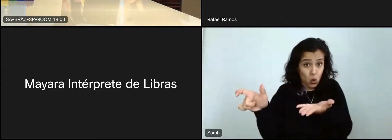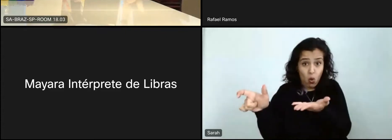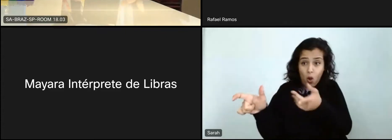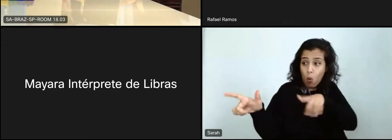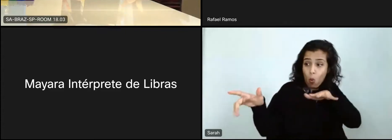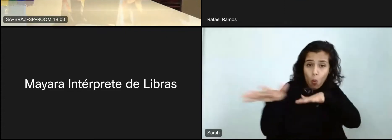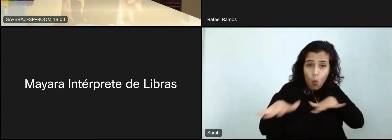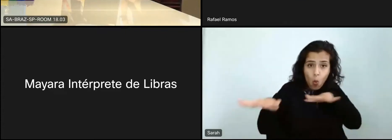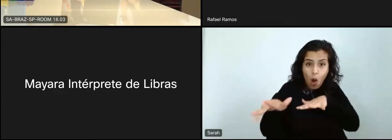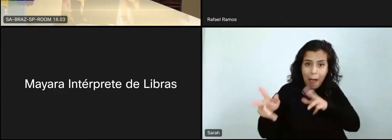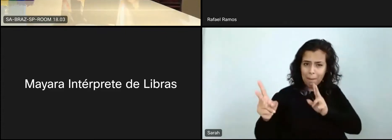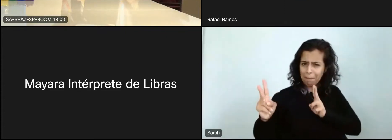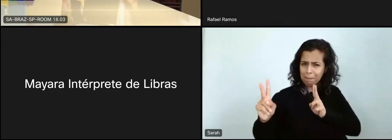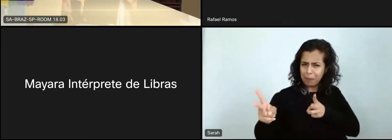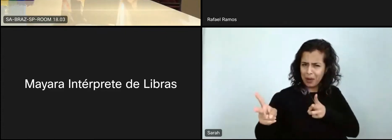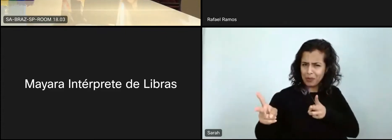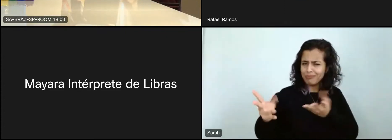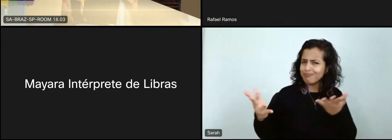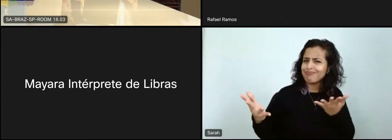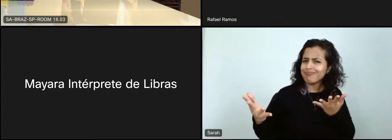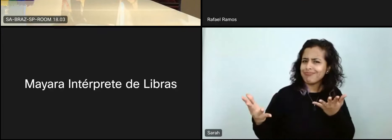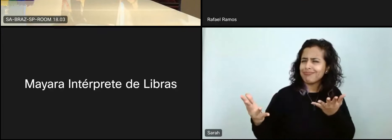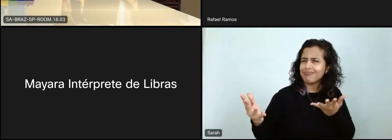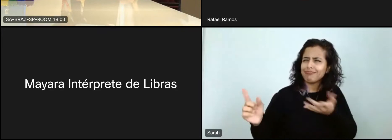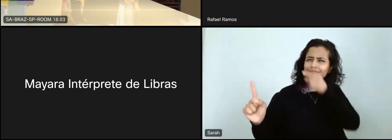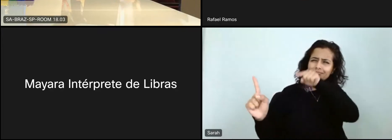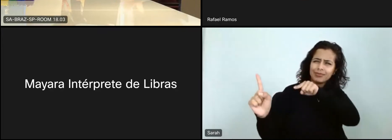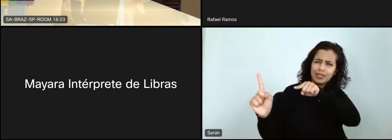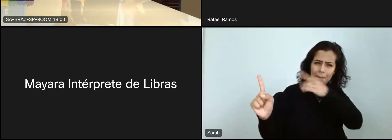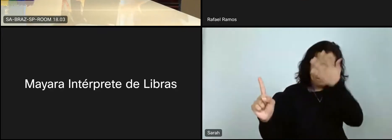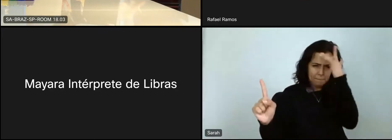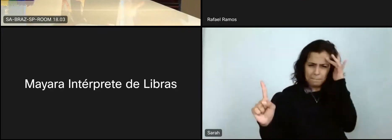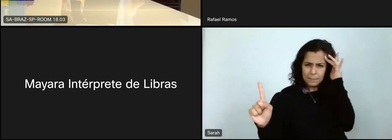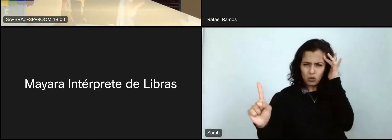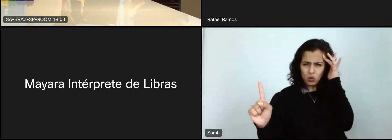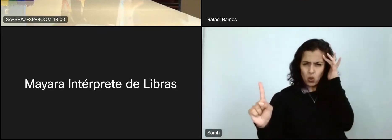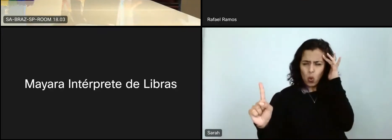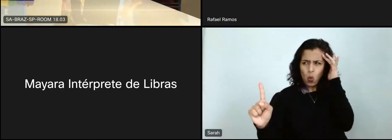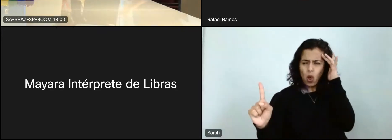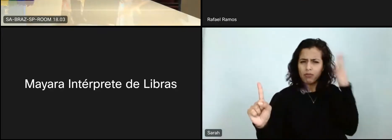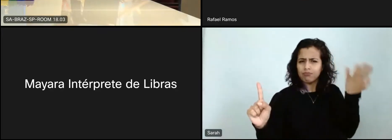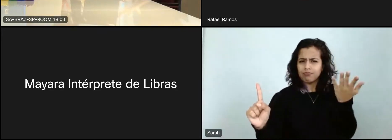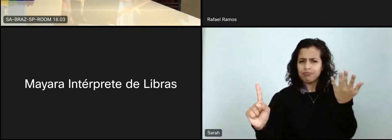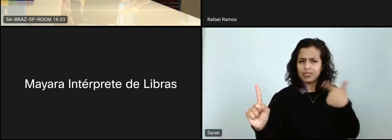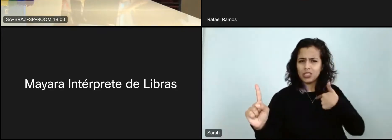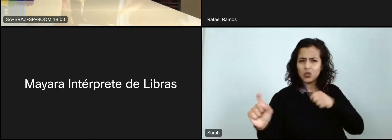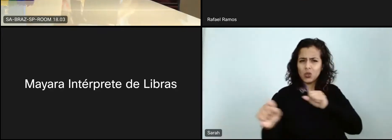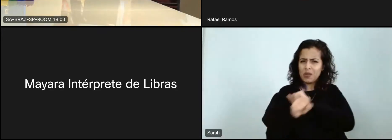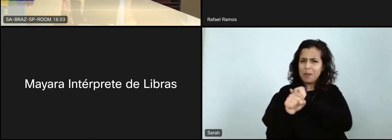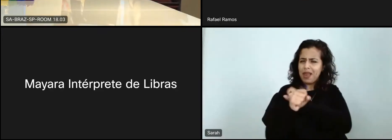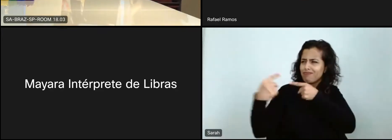como é que você vai associar que aquela pessoa não é a pessoa que está te esperando, Sim, sabe?